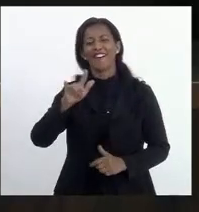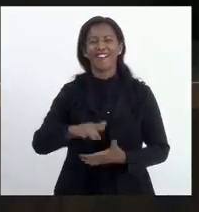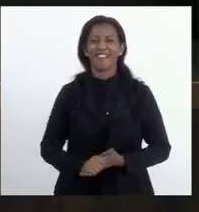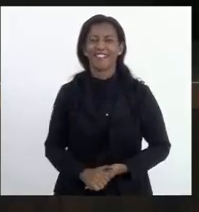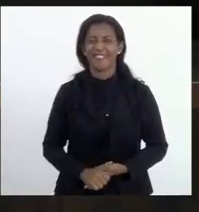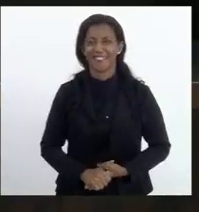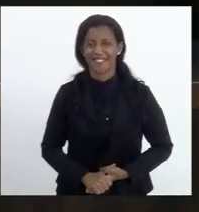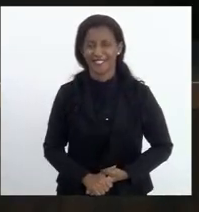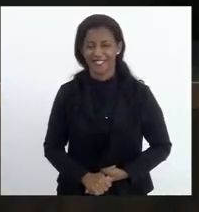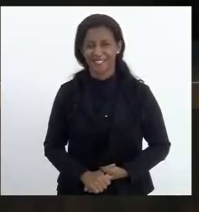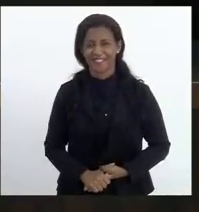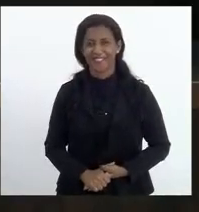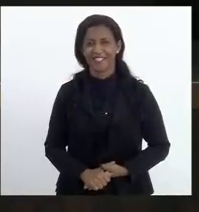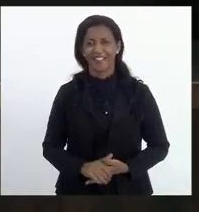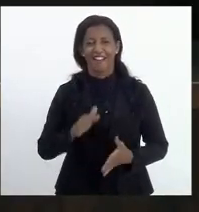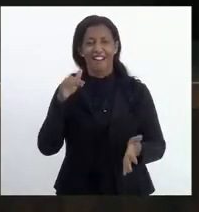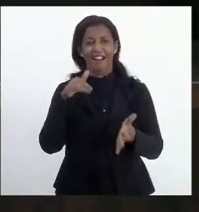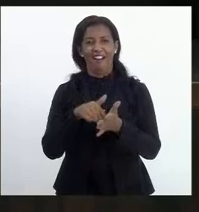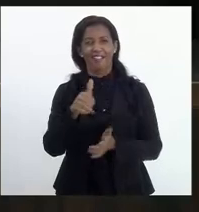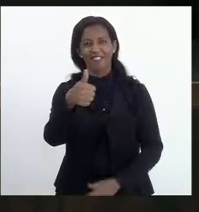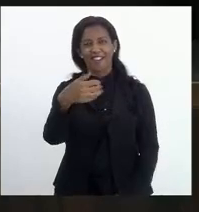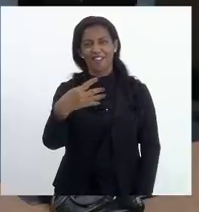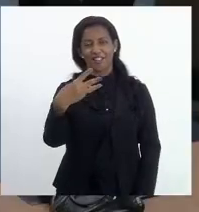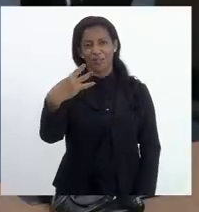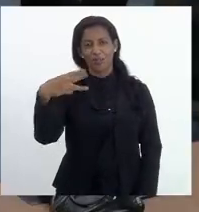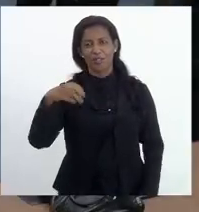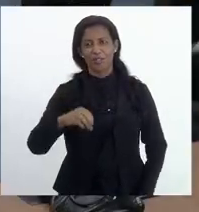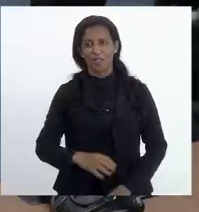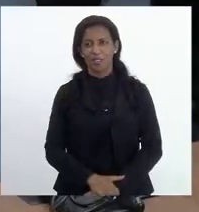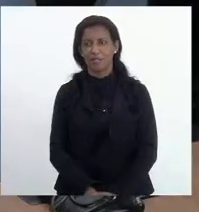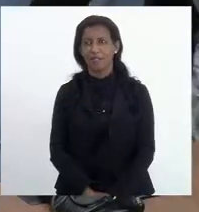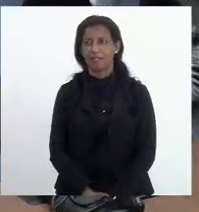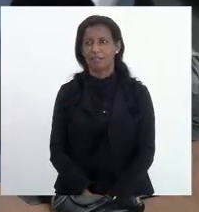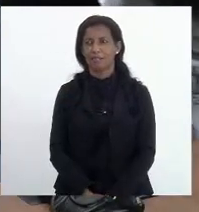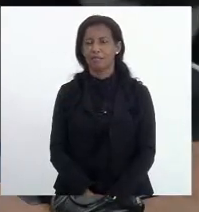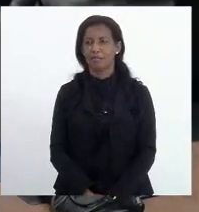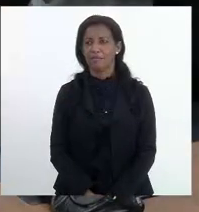Beijos a todos, até 14h30.